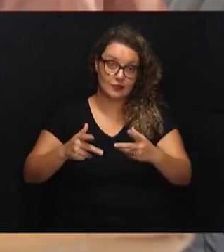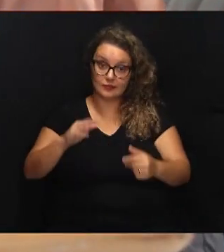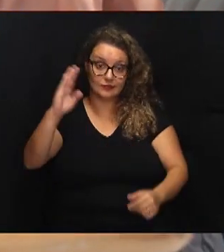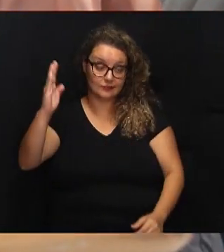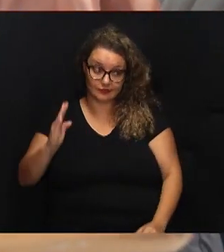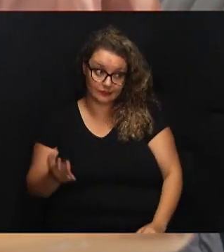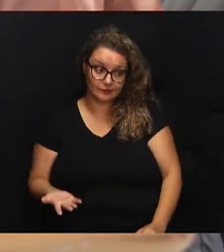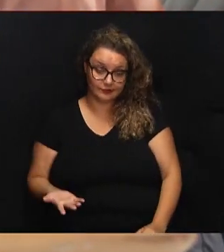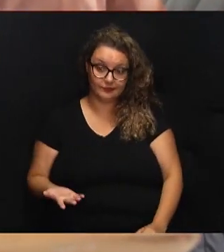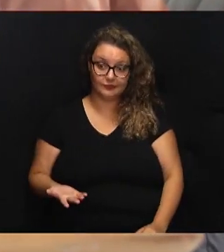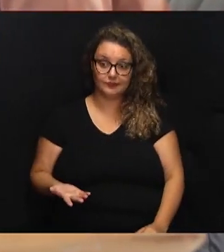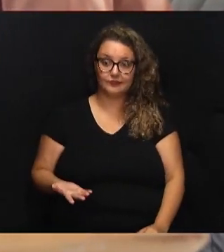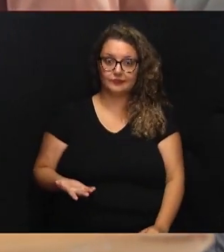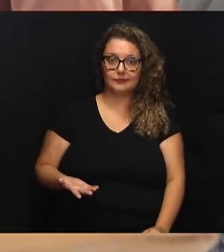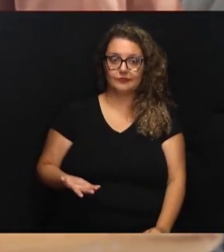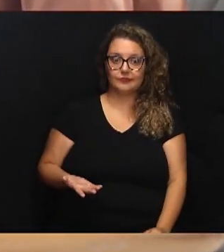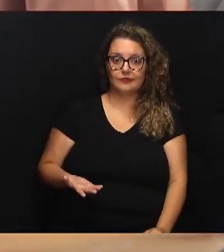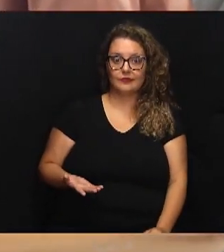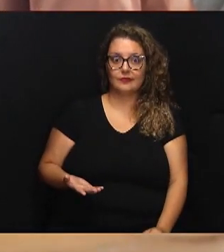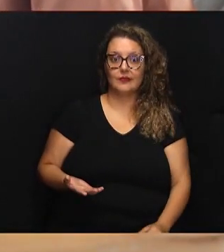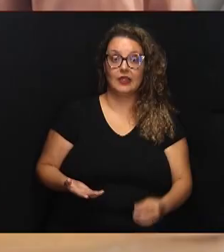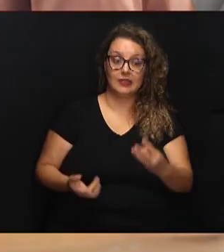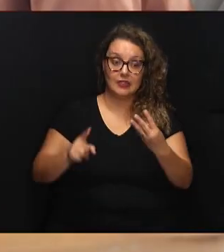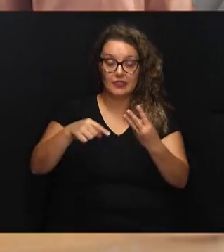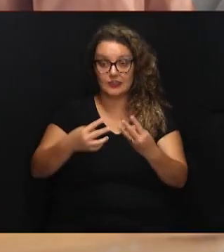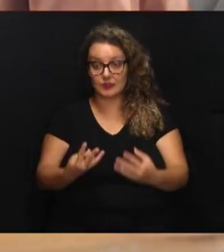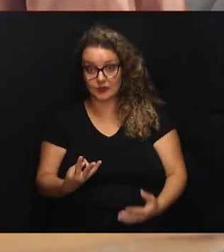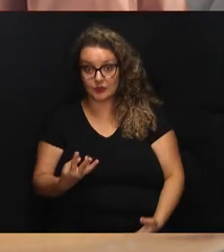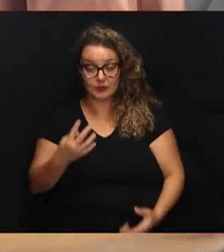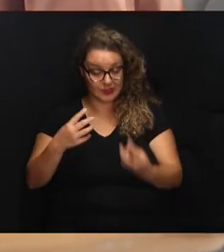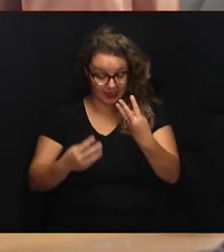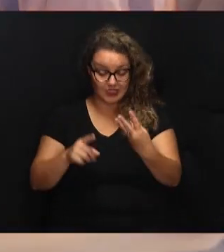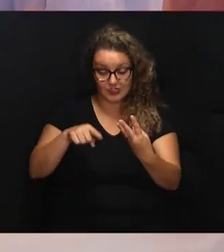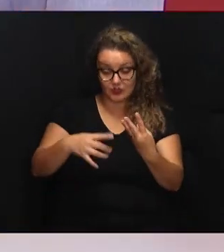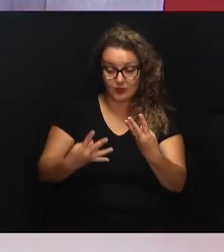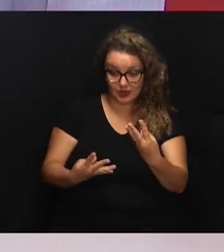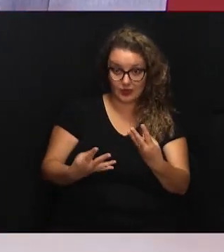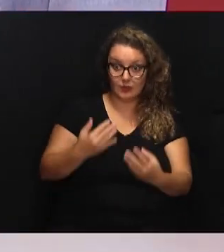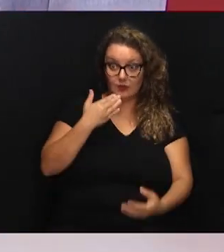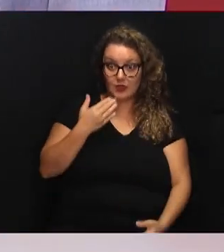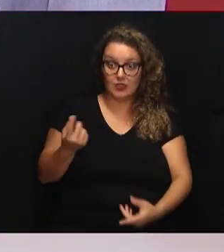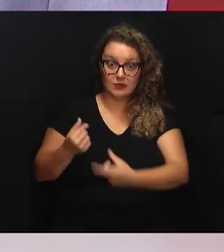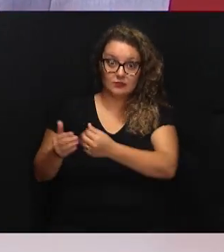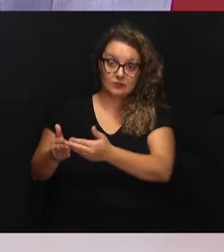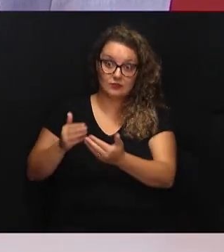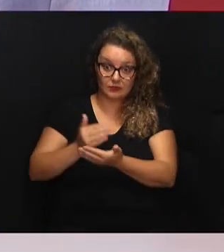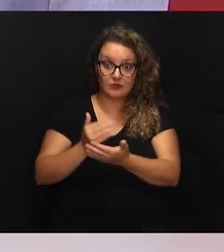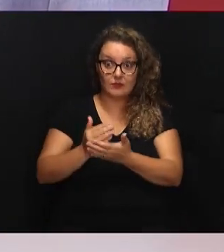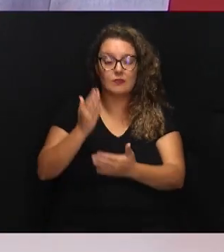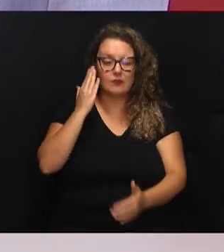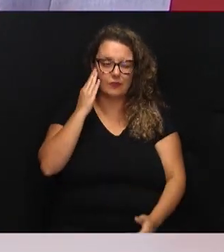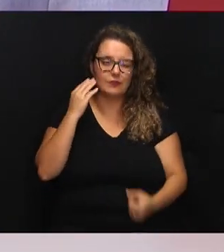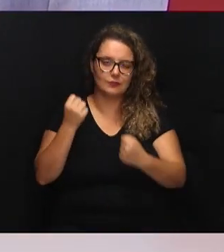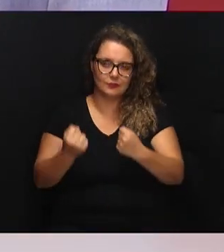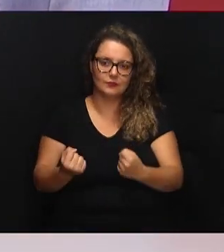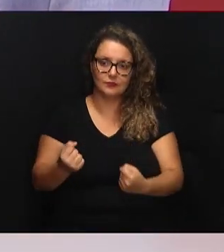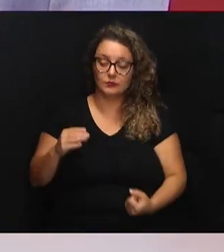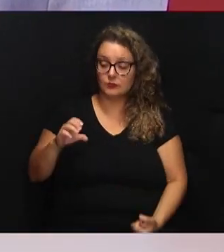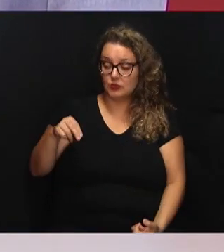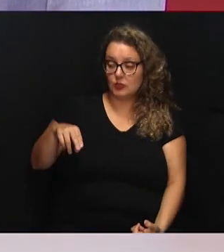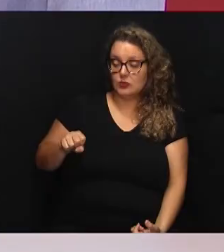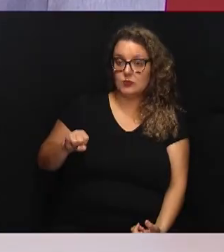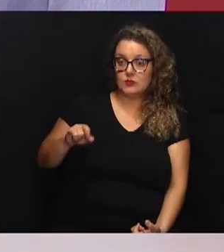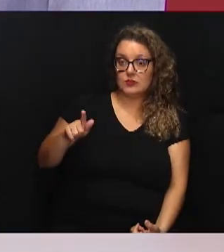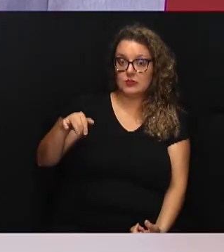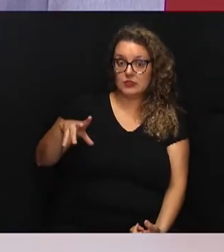na verdade, 3/4 dos brasileiros pegam crédito, então todo mundo já sabe desse peso e o consignado ajuda a diminuir um